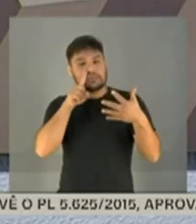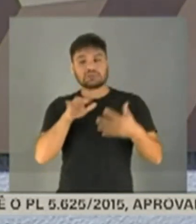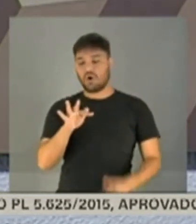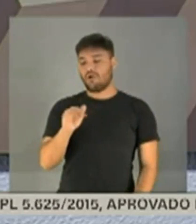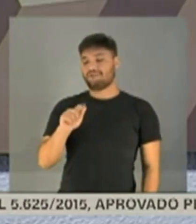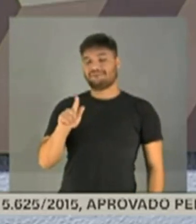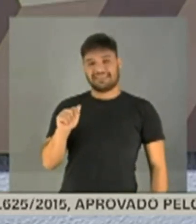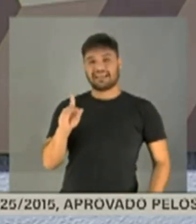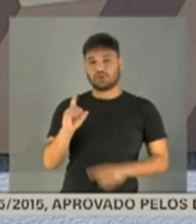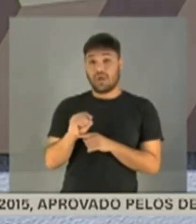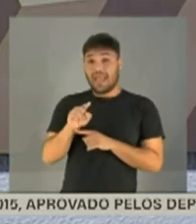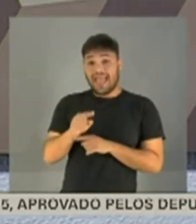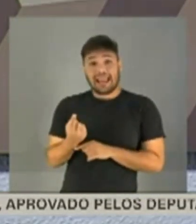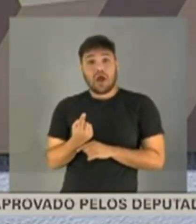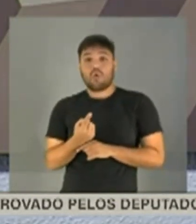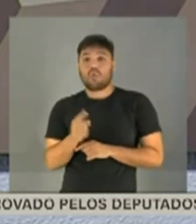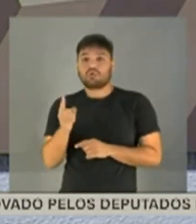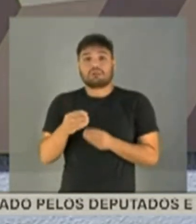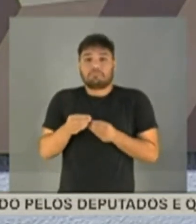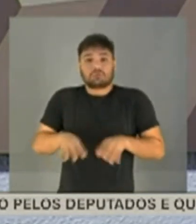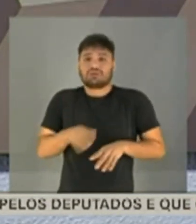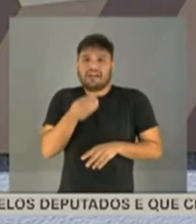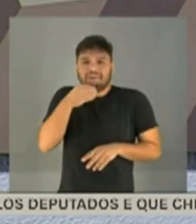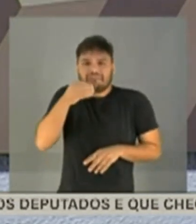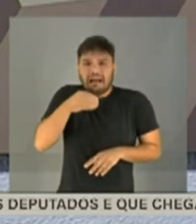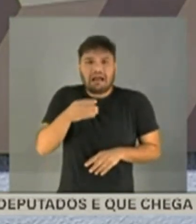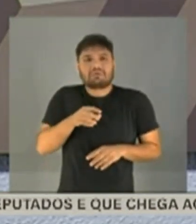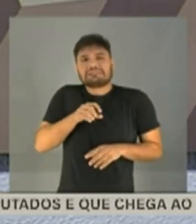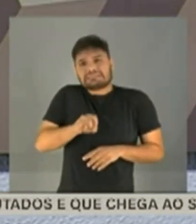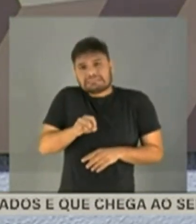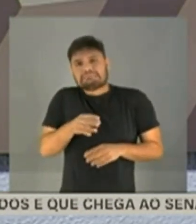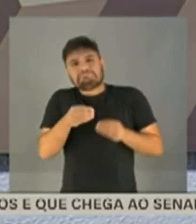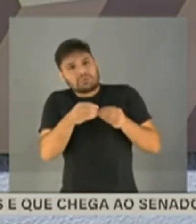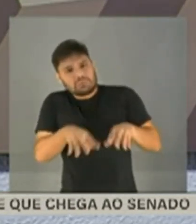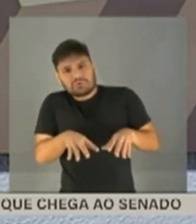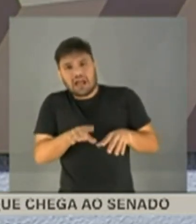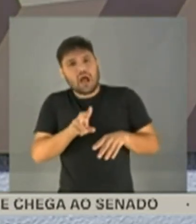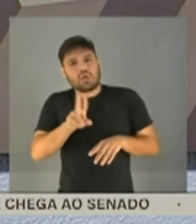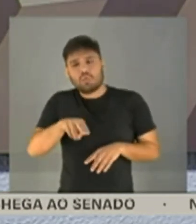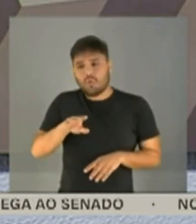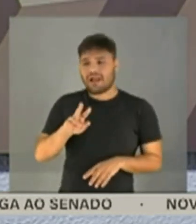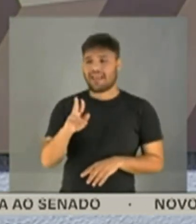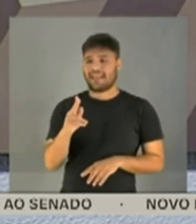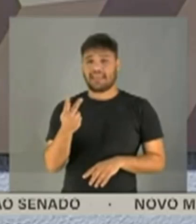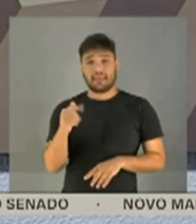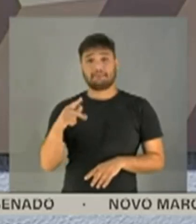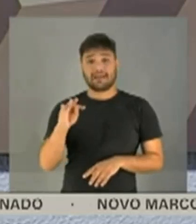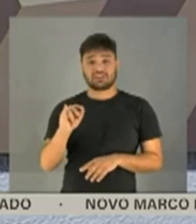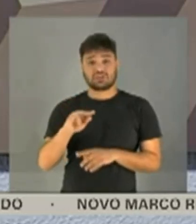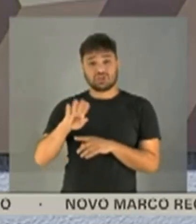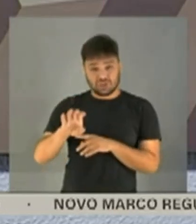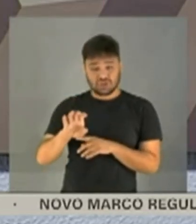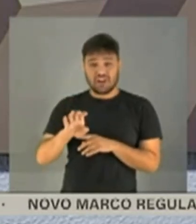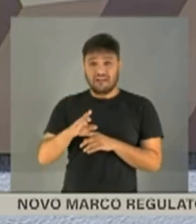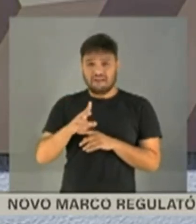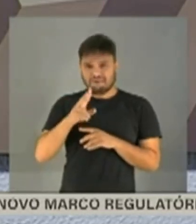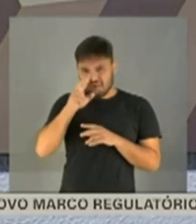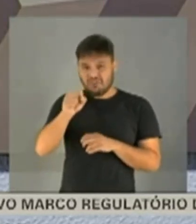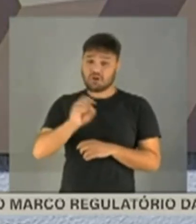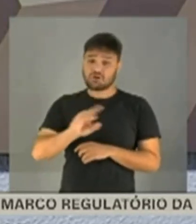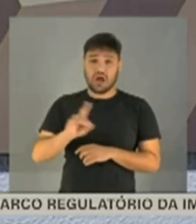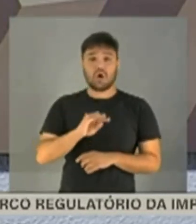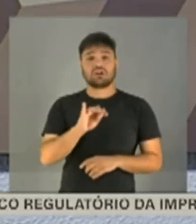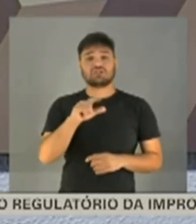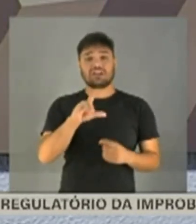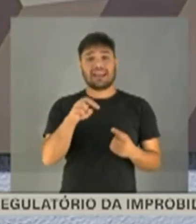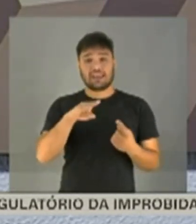medicamentos que menos causa danos ao fígado e, quando causa, nunca foi até agora descrito hepatite fulminante por ivermectina. Ao contrário do paracetamol, o Tylenol,